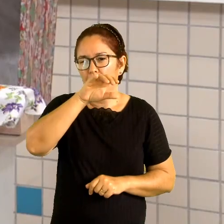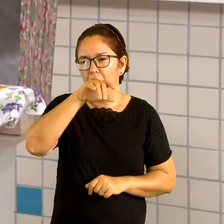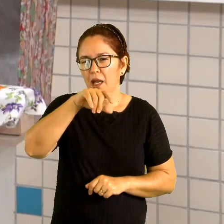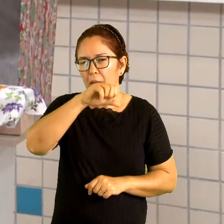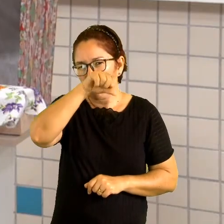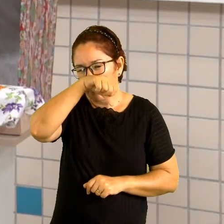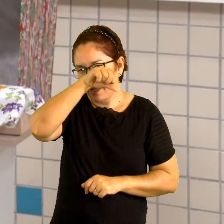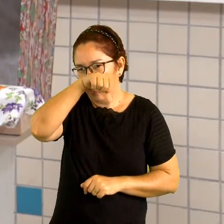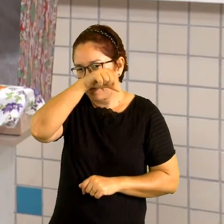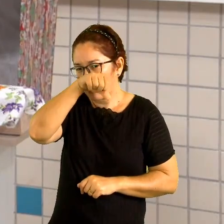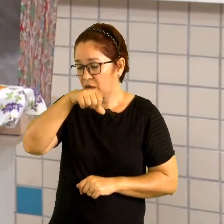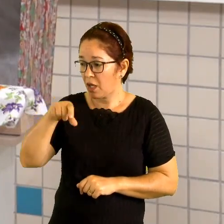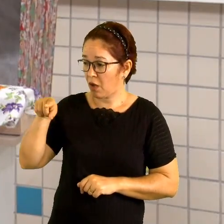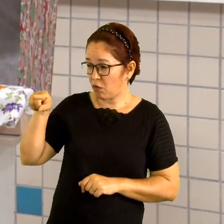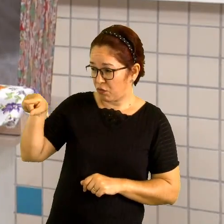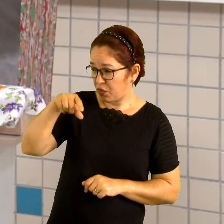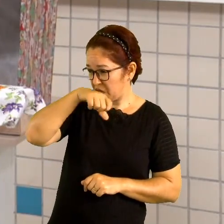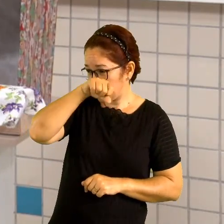lá no fundo como um peixe?